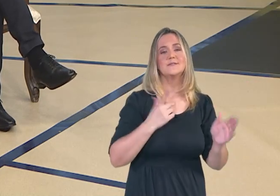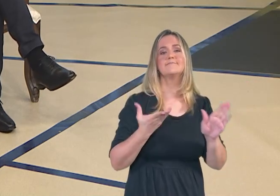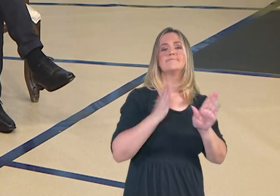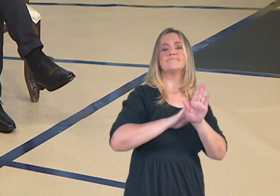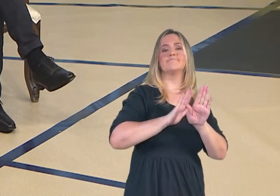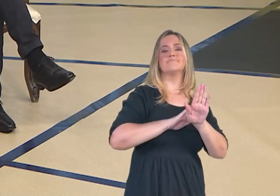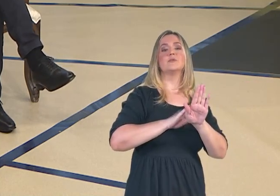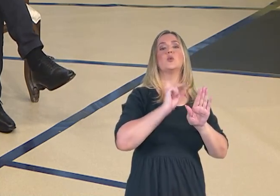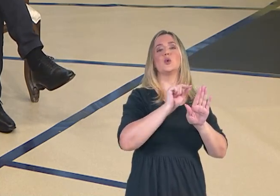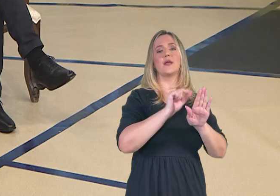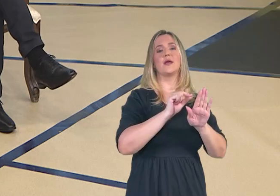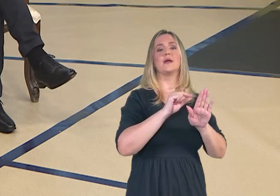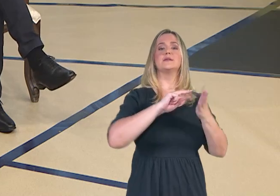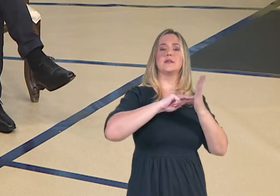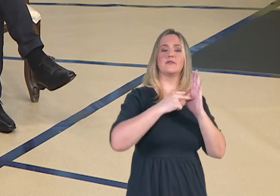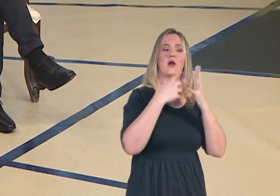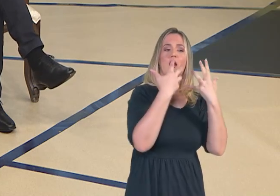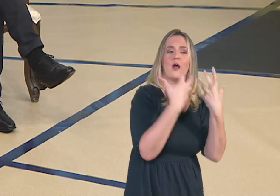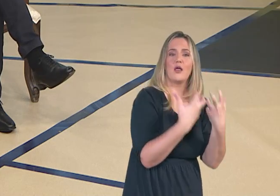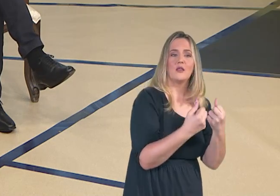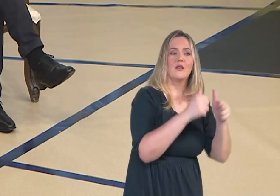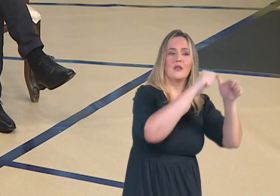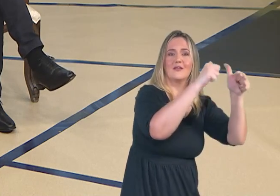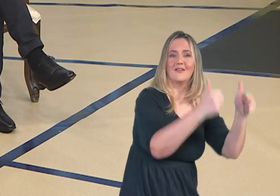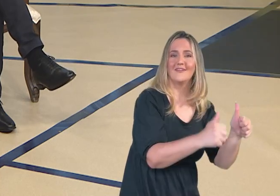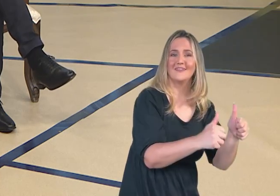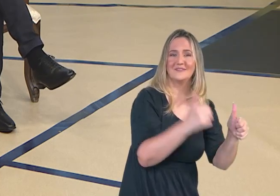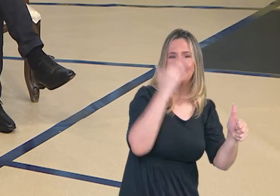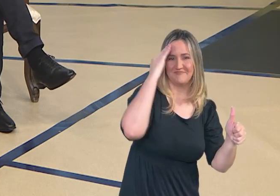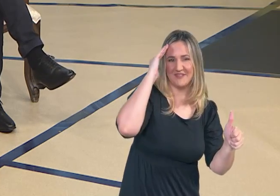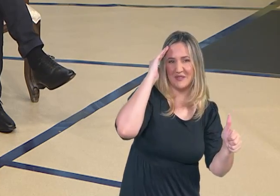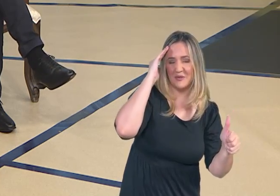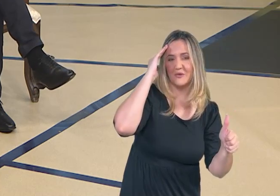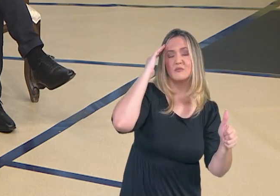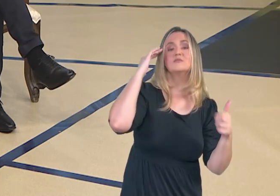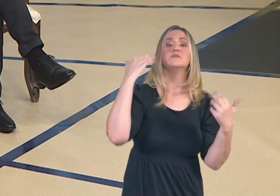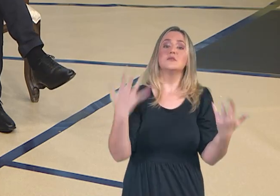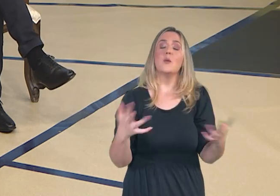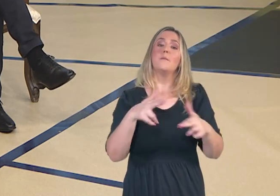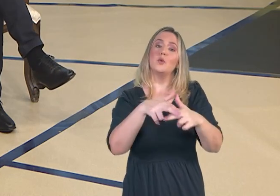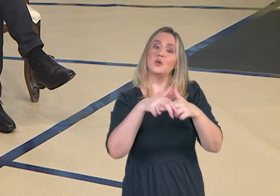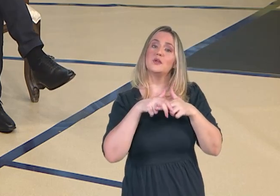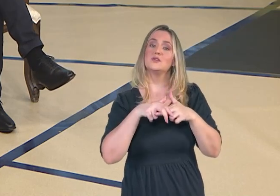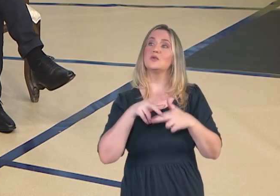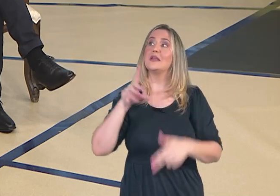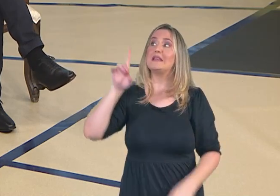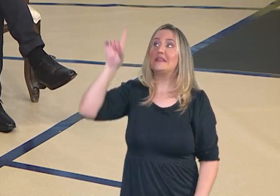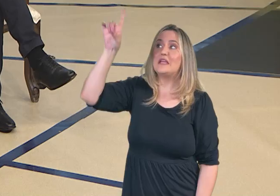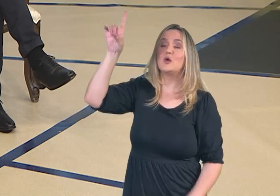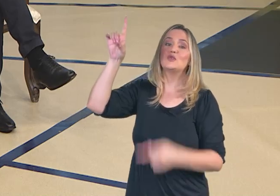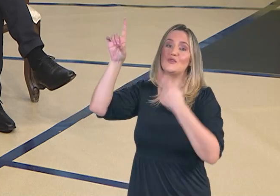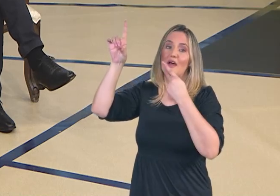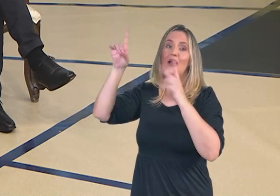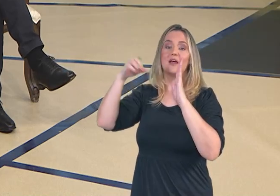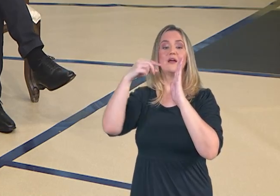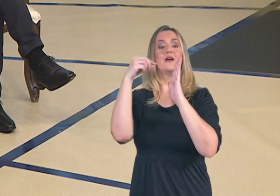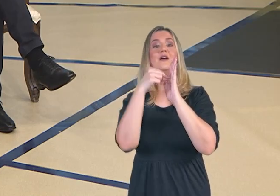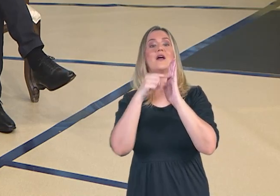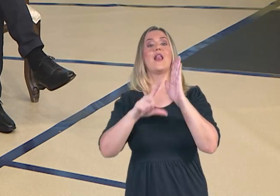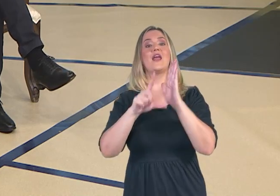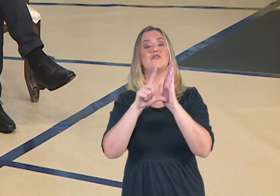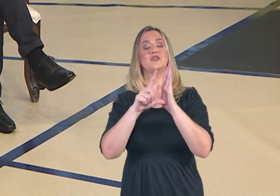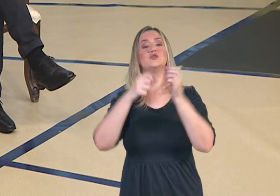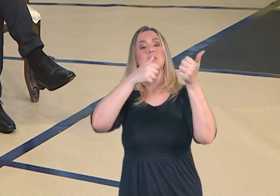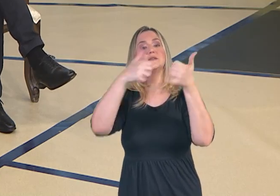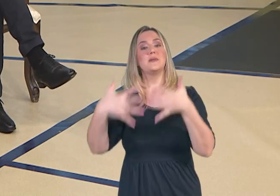Antigo Testamento que fale de uma proibição nesse sentido, de não comer carnes sacrificadas a ídolos. Esse parece ter sido um